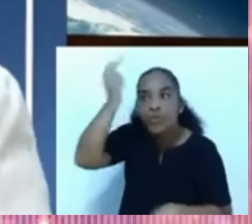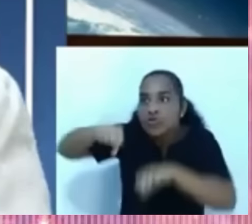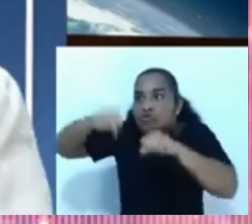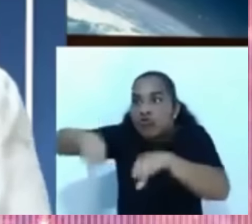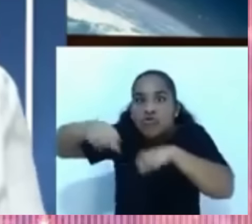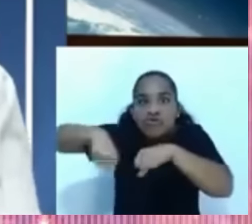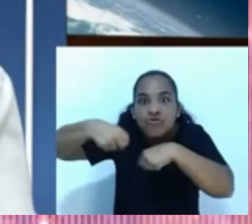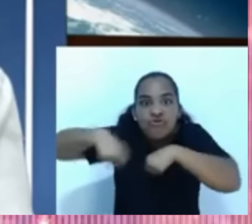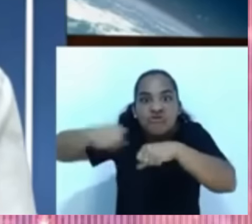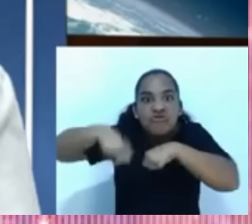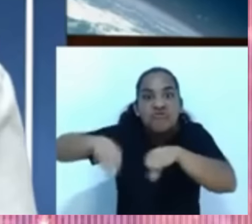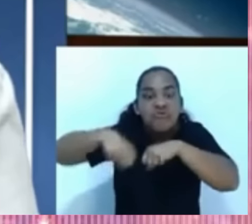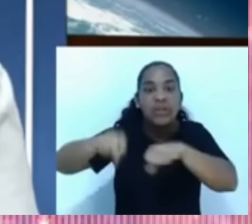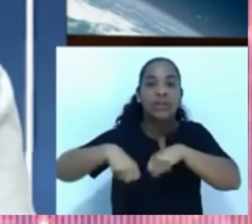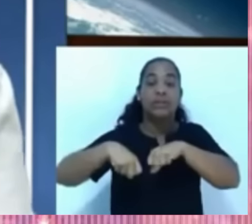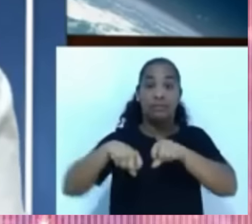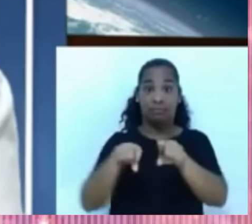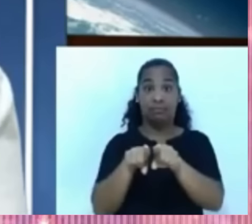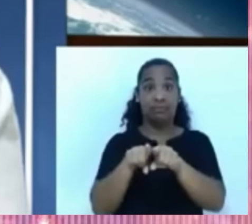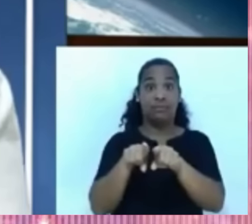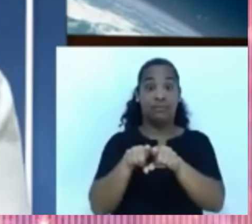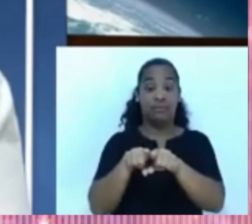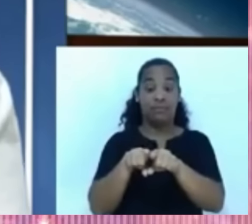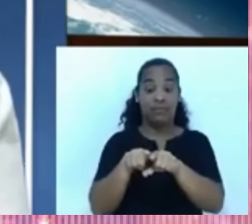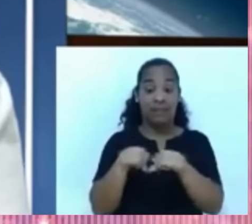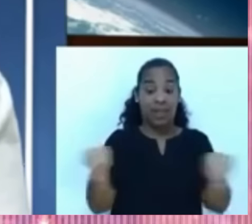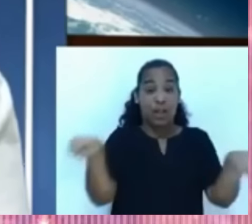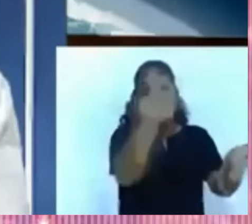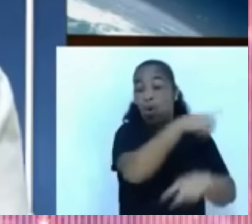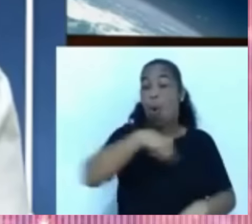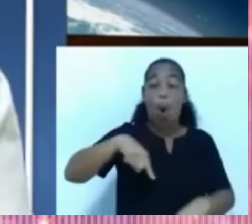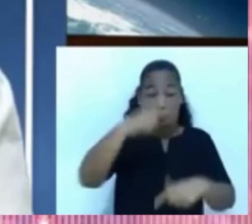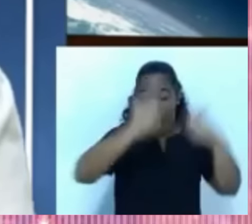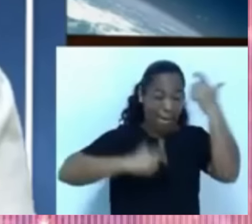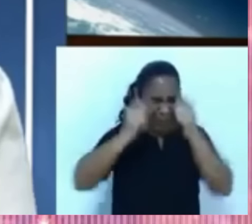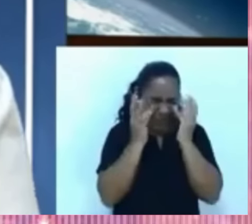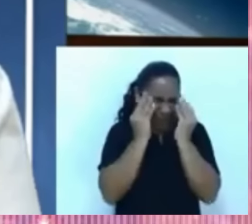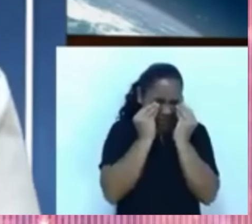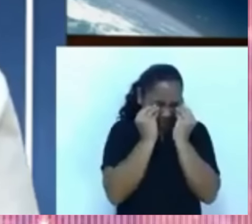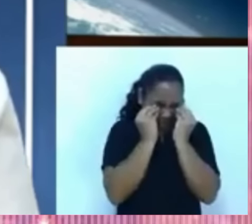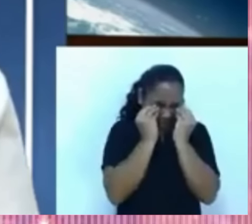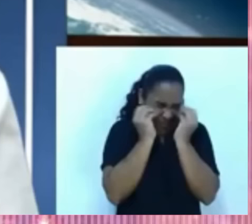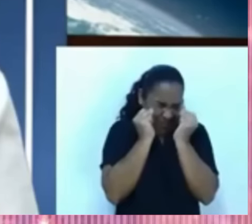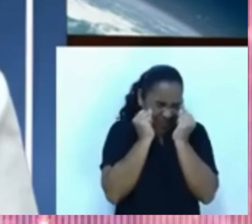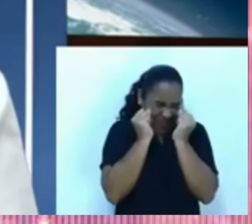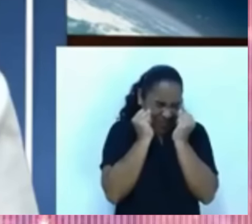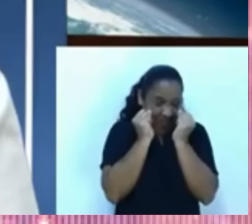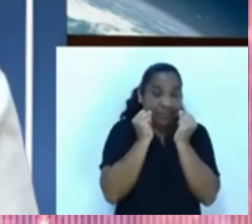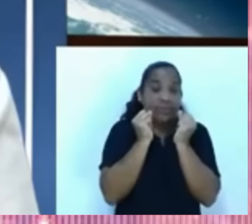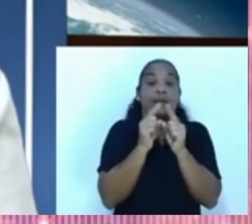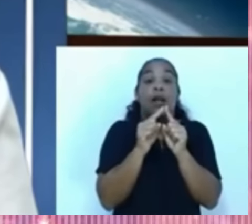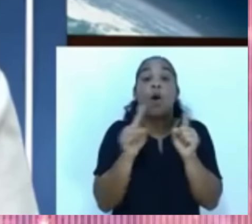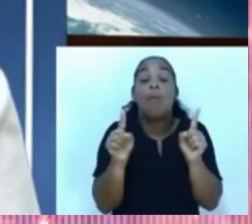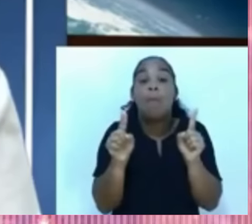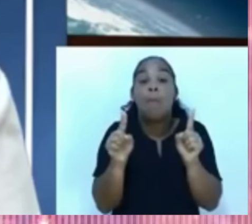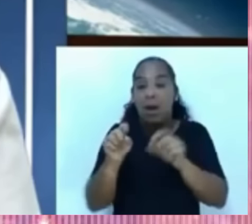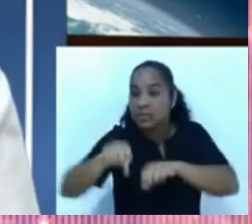atirou-se sobre ele e as pessoas fecharam os olhos no entanto ao atirar-se sobre o